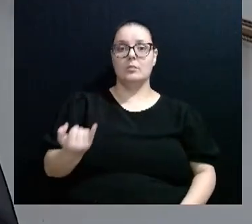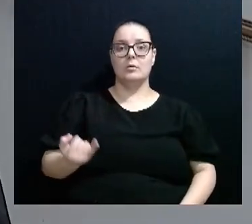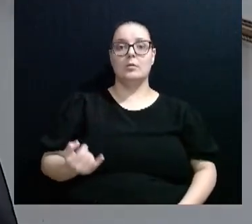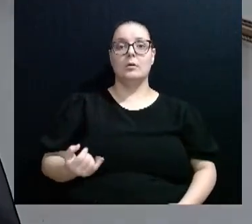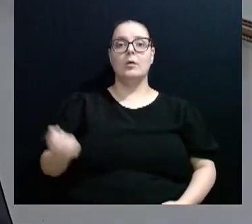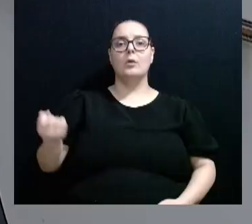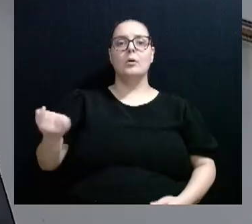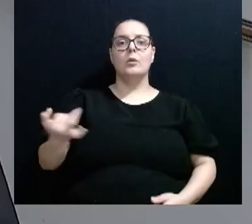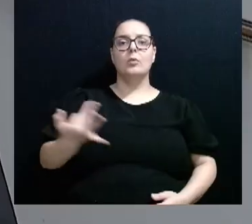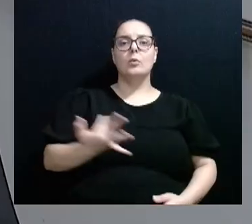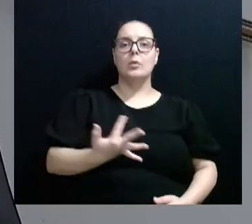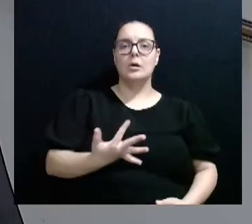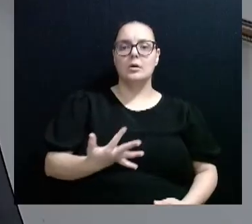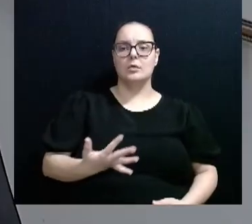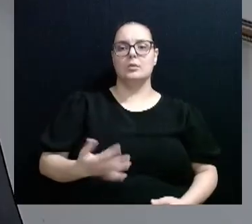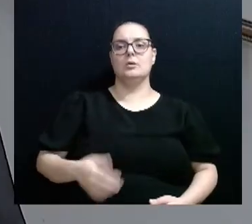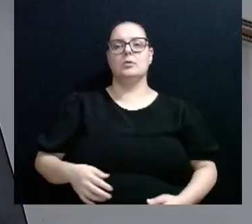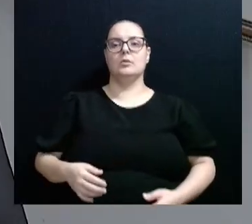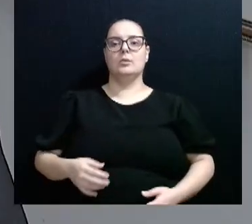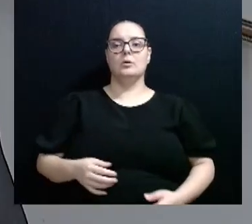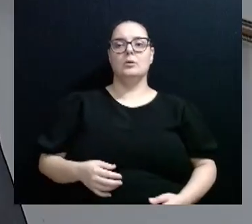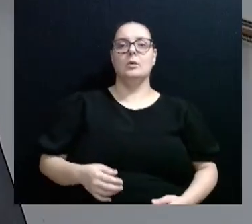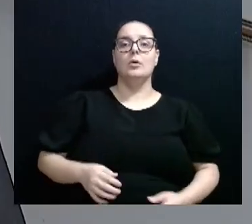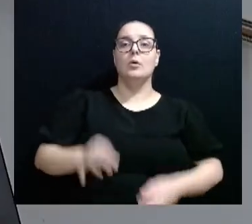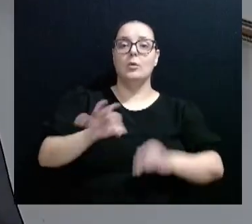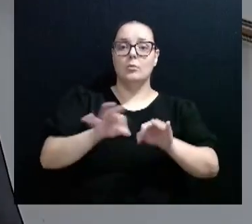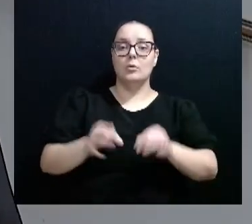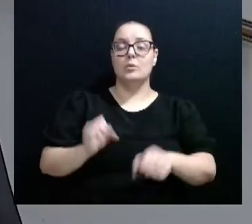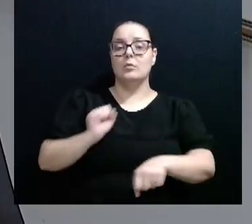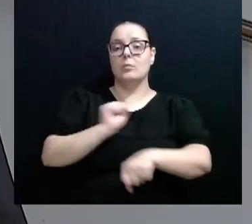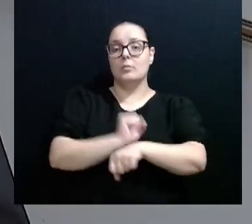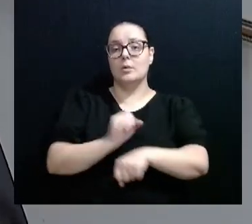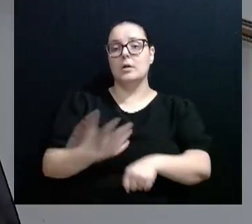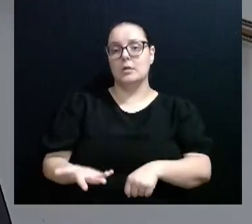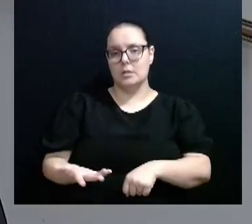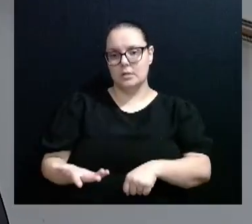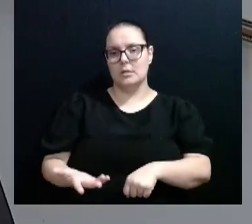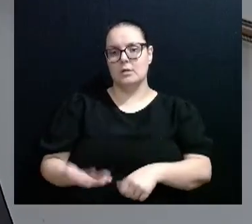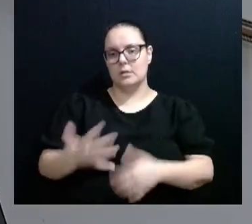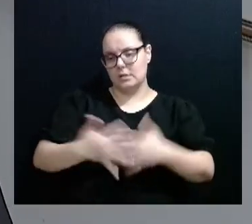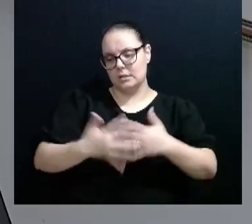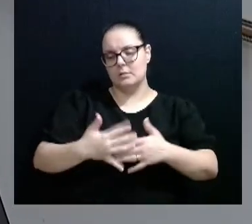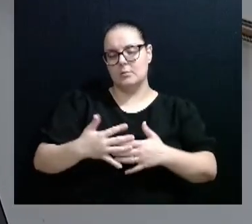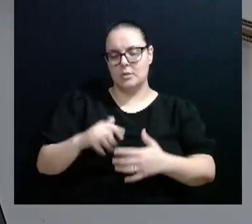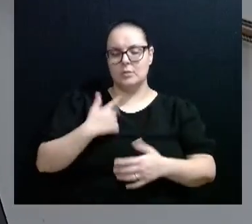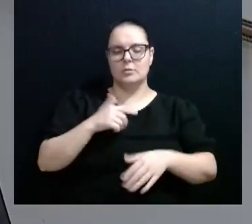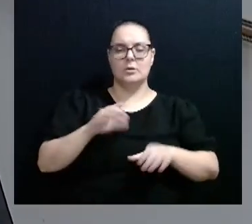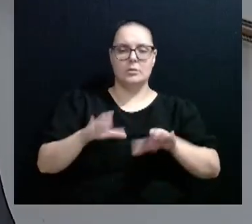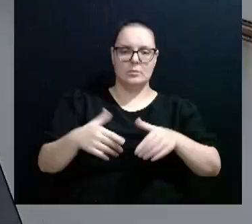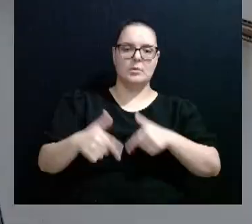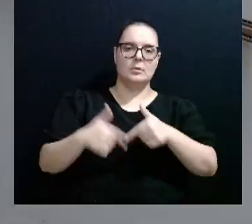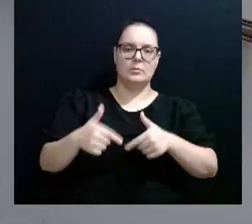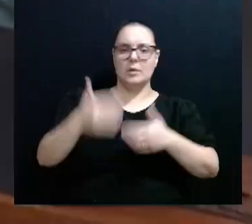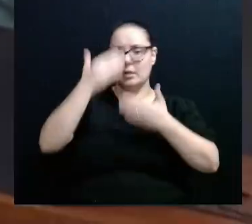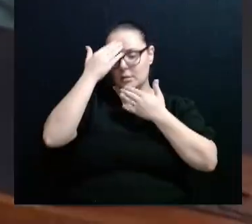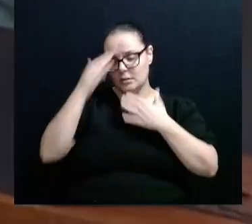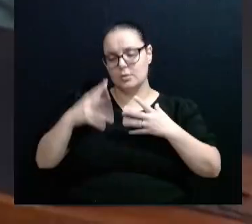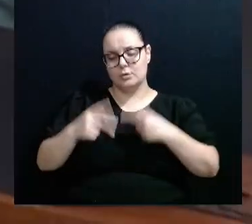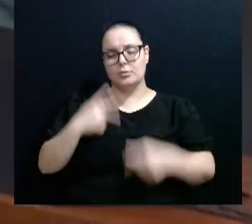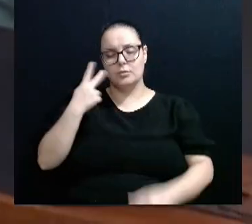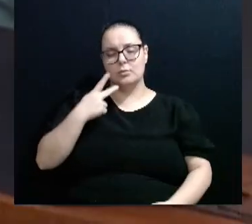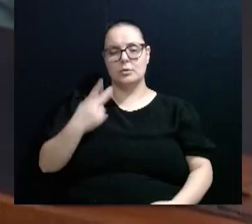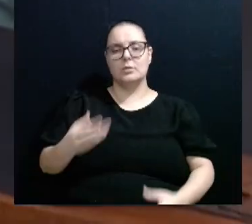comissões, atrapalha tudo, e a nossa comissão ela tem trabalhado muito. Mais uma vez, agradecer a todos os vereadores que compõem essa comissão.